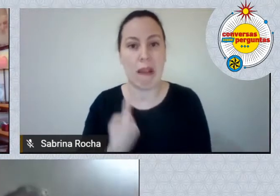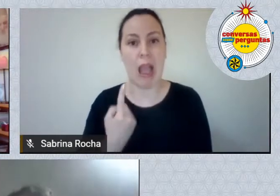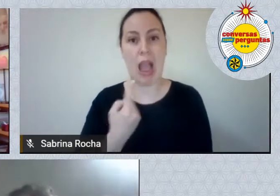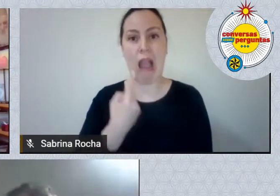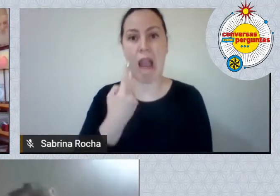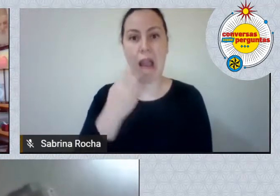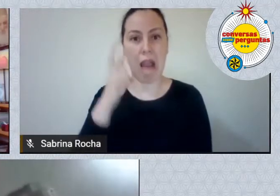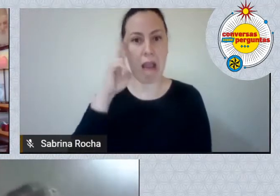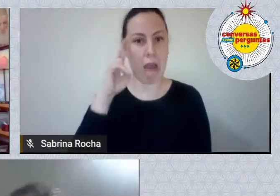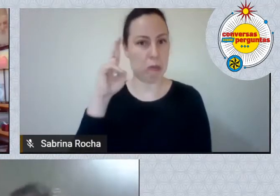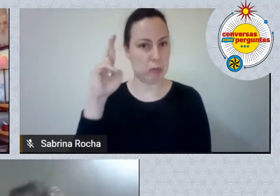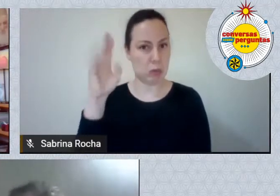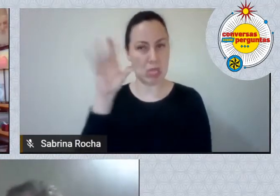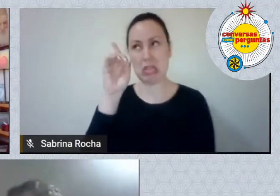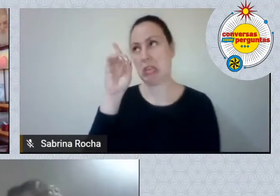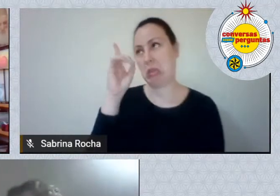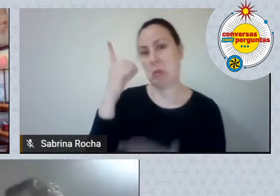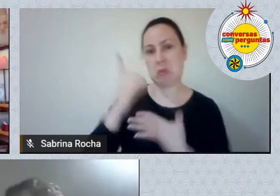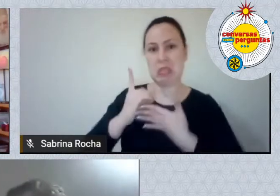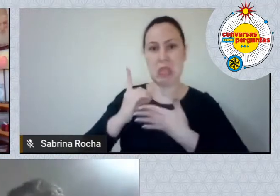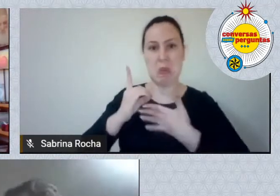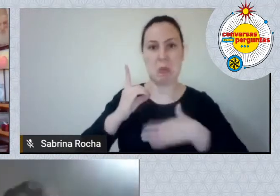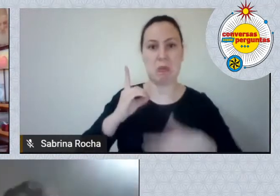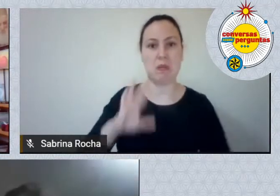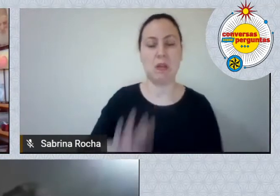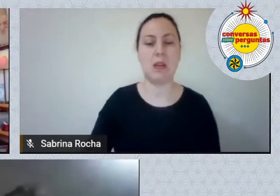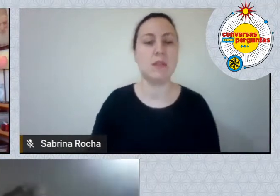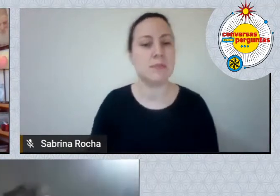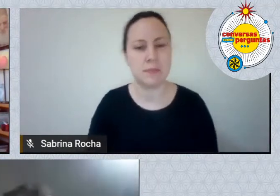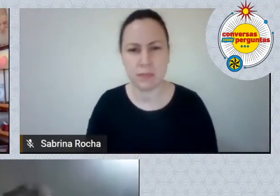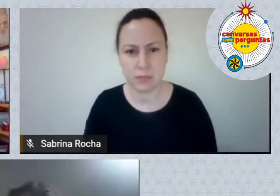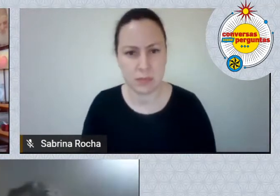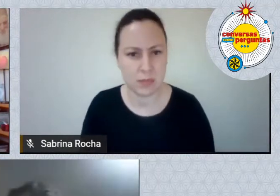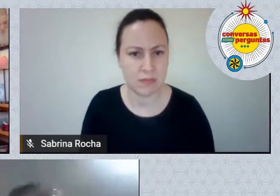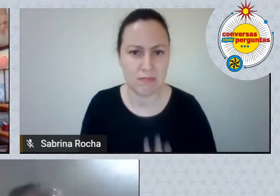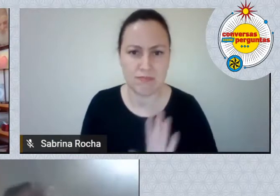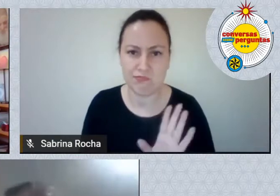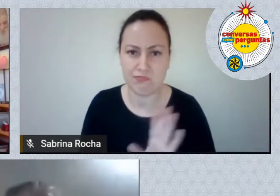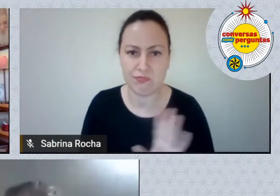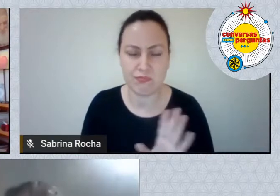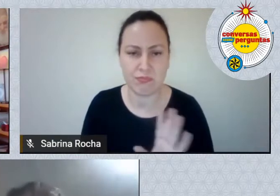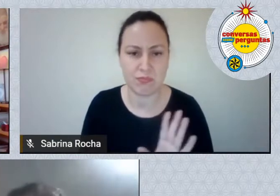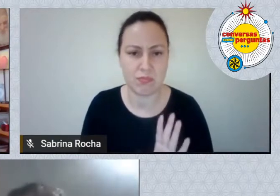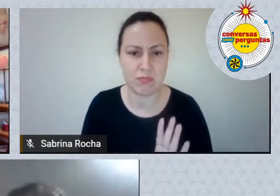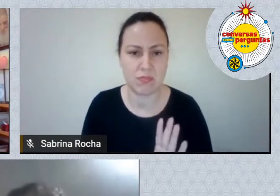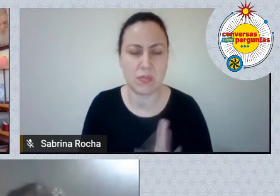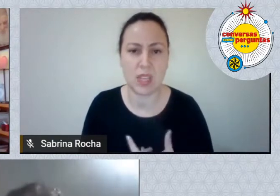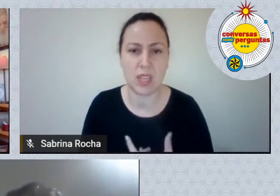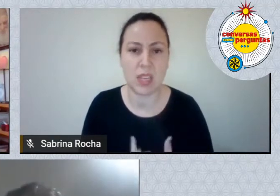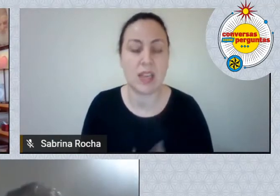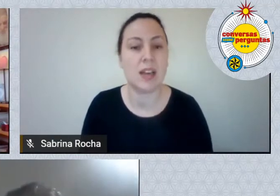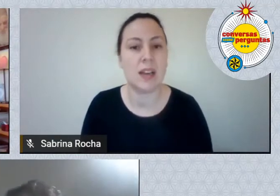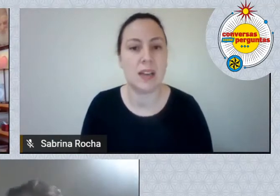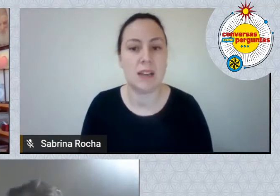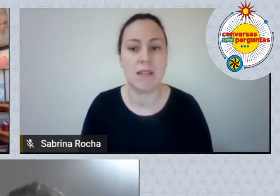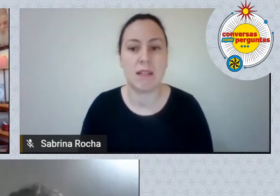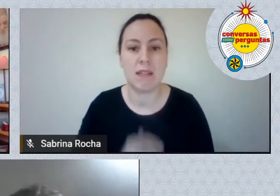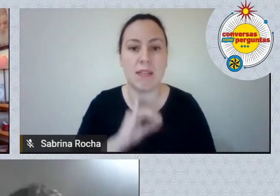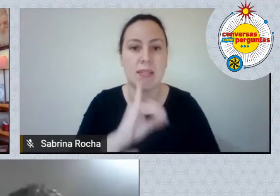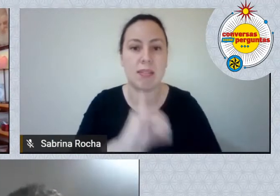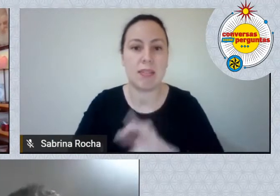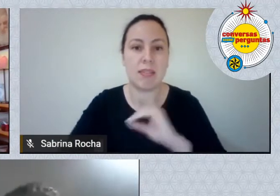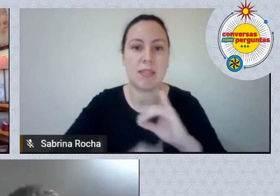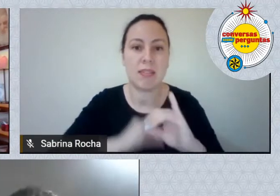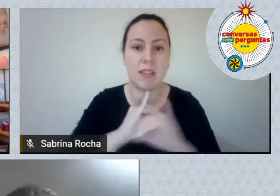estávamos inflados, achando que na internet decidiu o destino da humanidade.